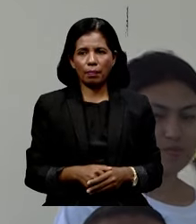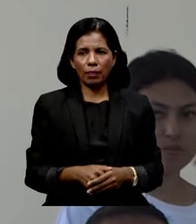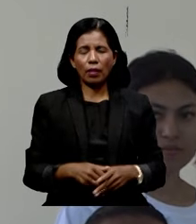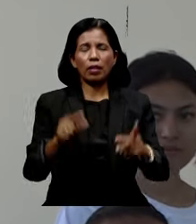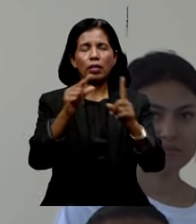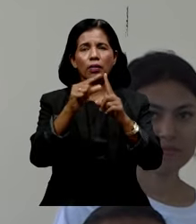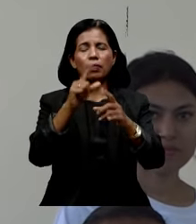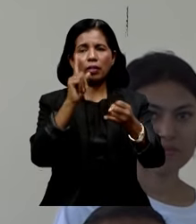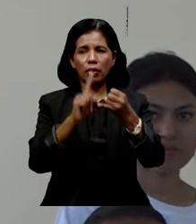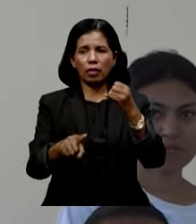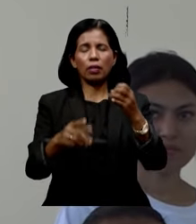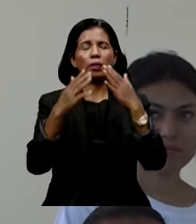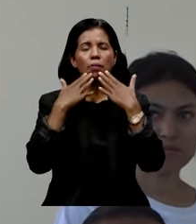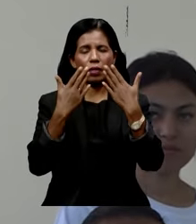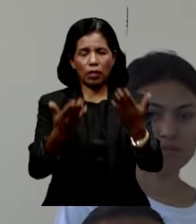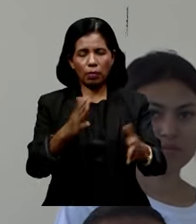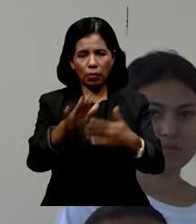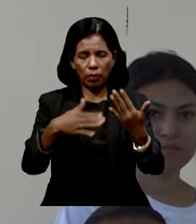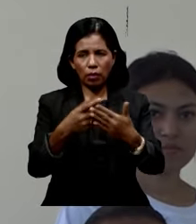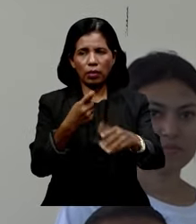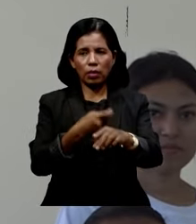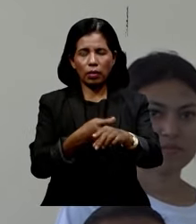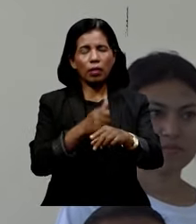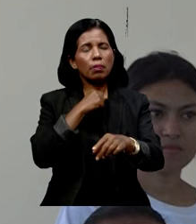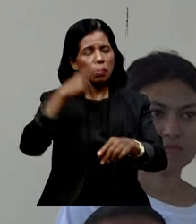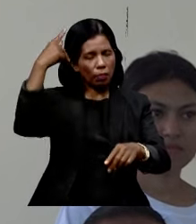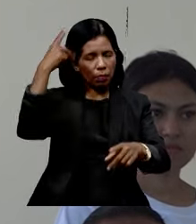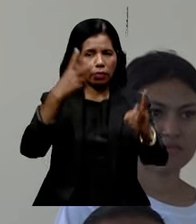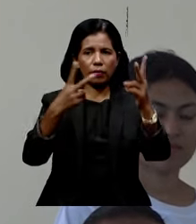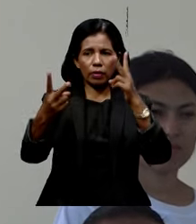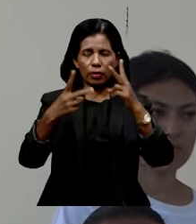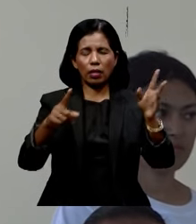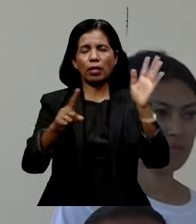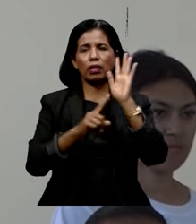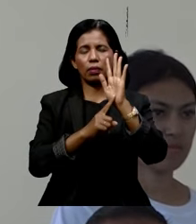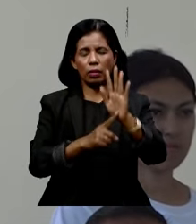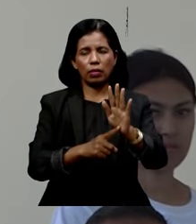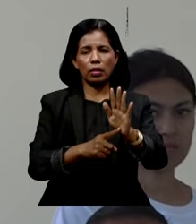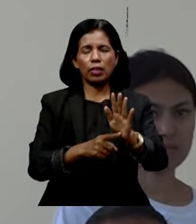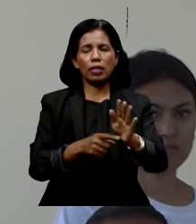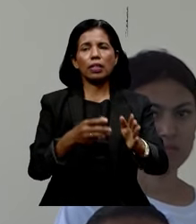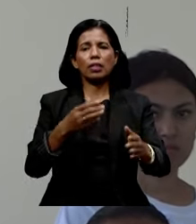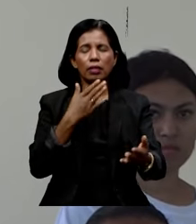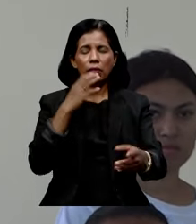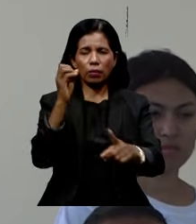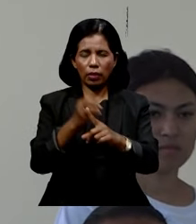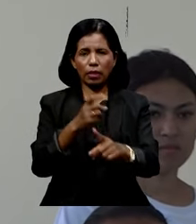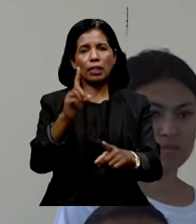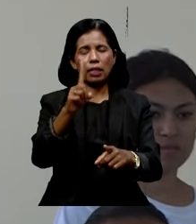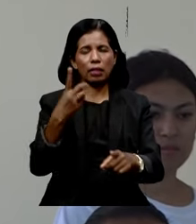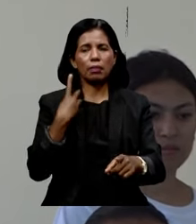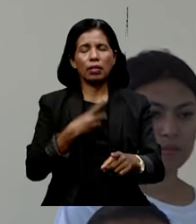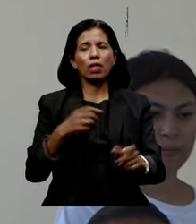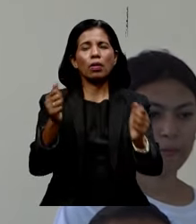aí com sacar essa carga que pode ser outro e a momento ainda nem a papa de visita nem sair do momento ir para ita. Hoitania